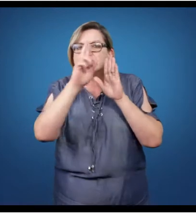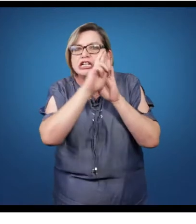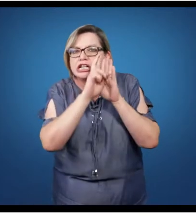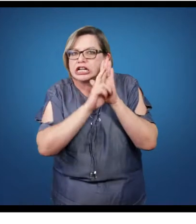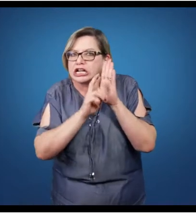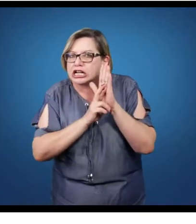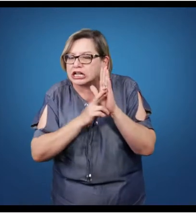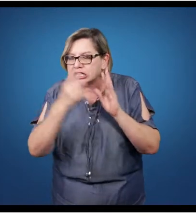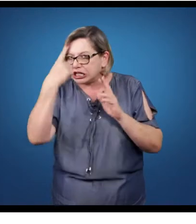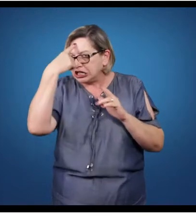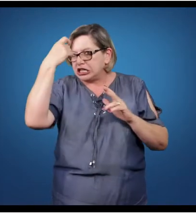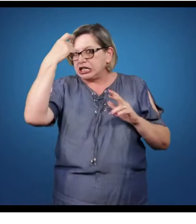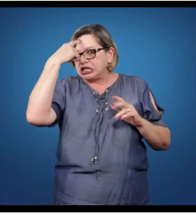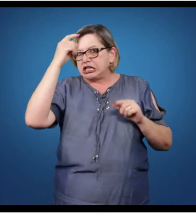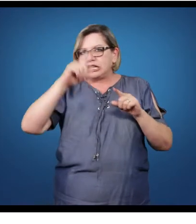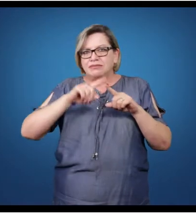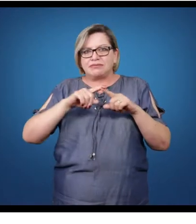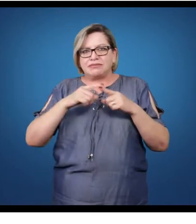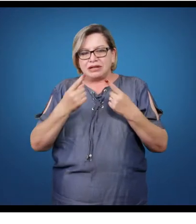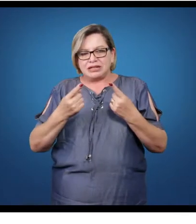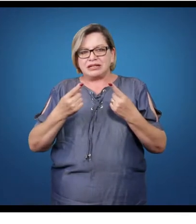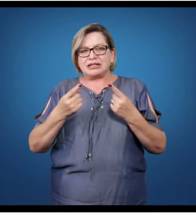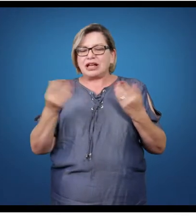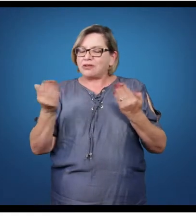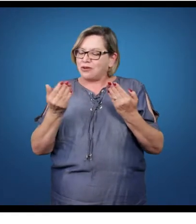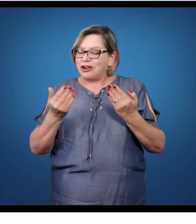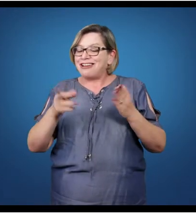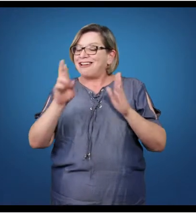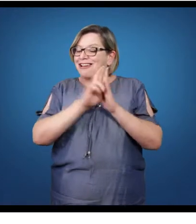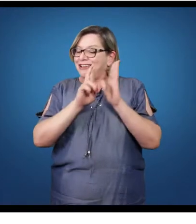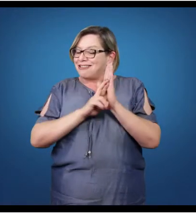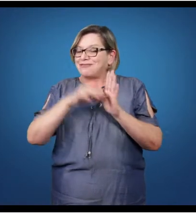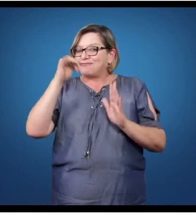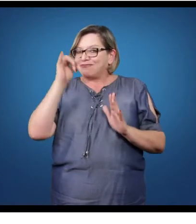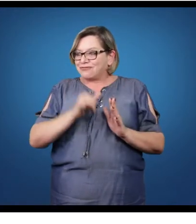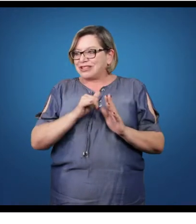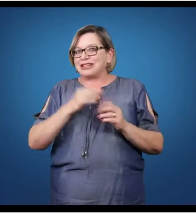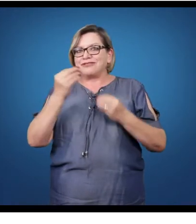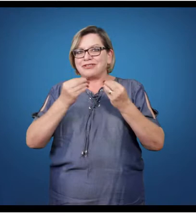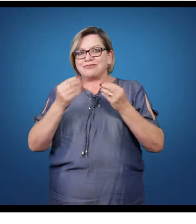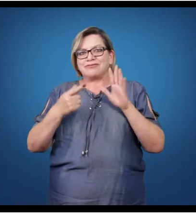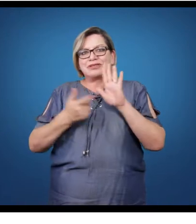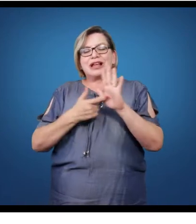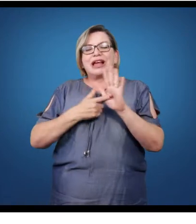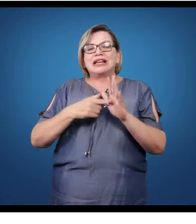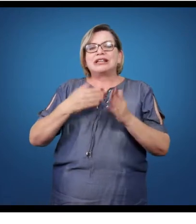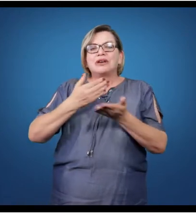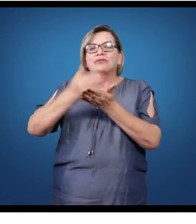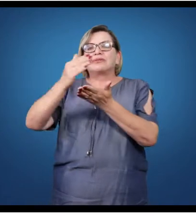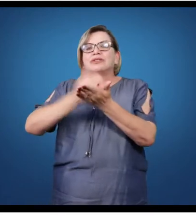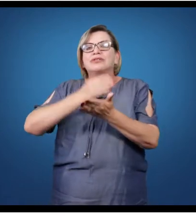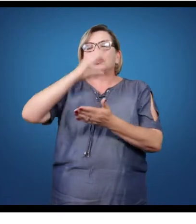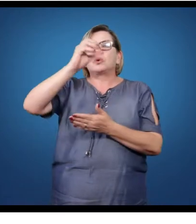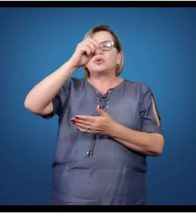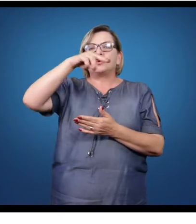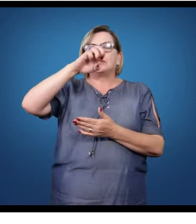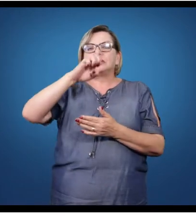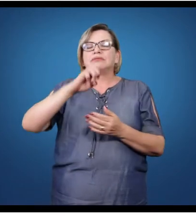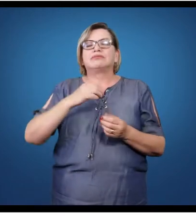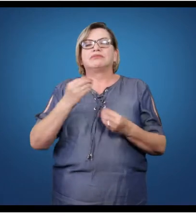está a nossa regra que mora no bairro há de usar como o mercado é o escolhido meio ele pode vir aqui primeiro lado